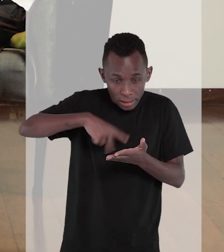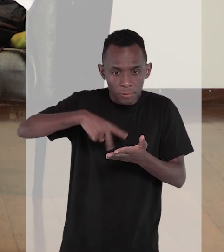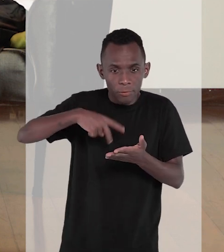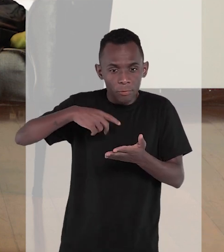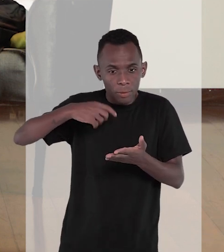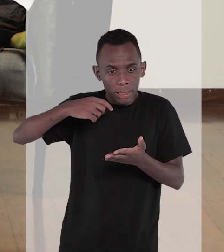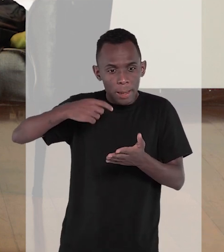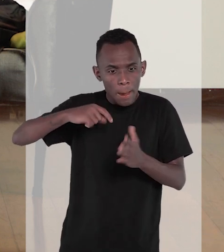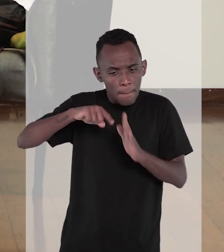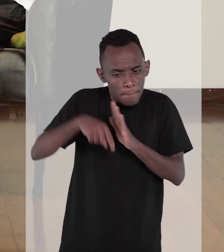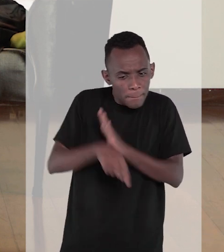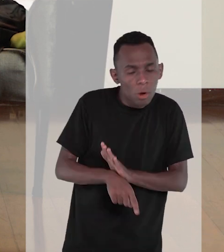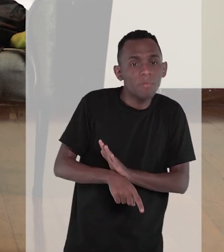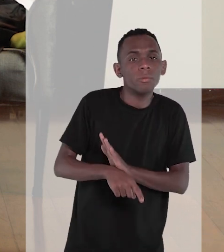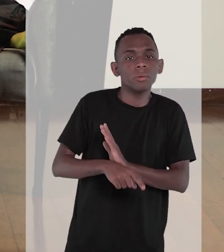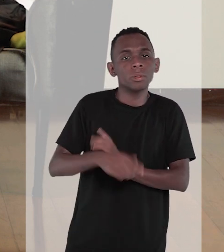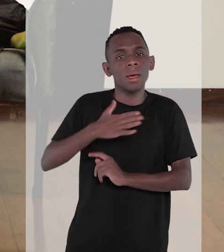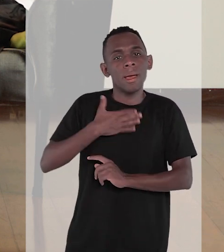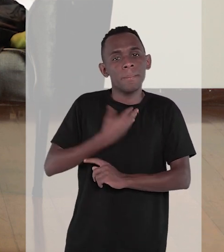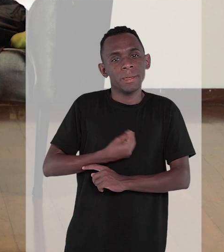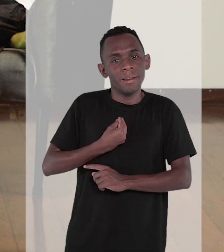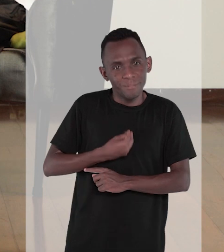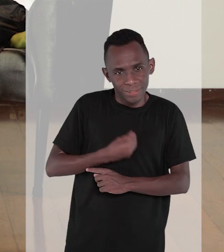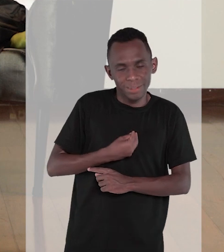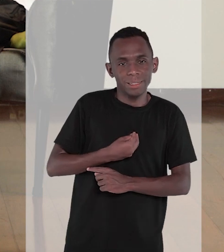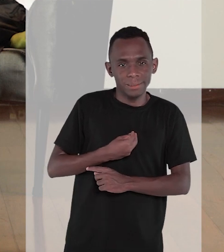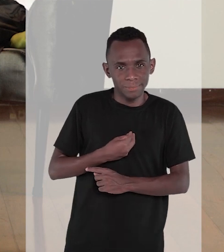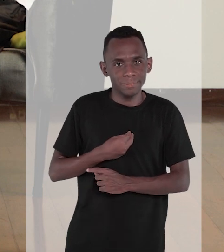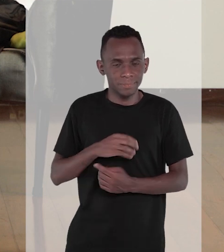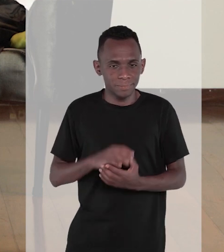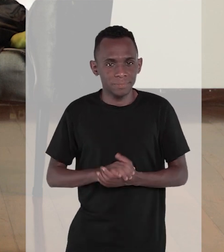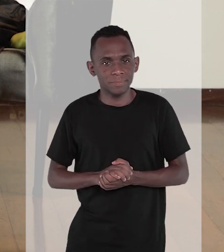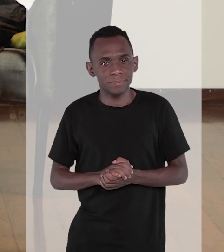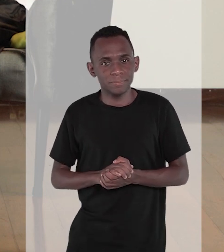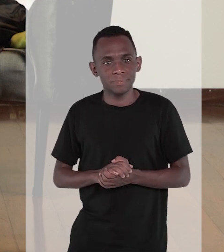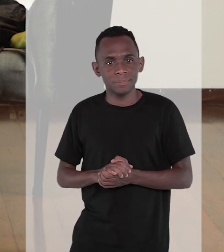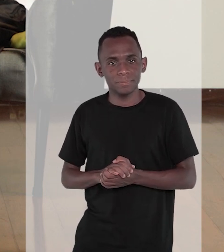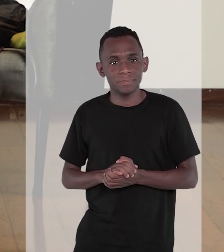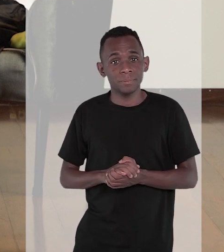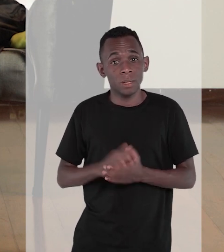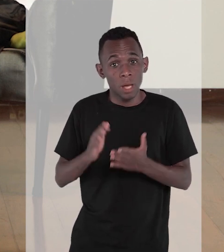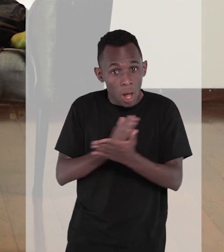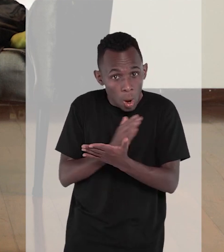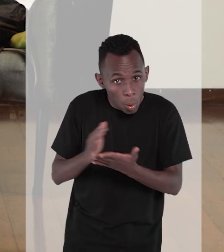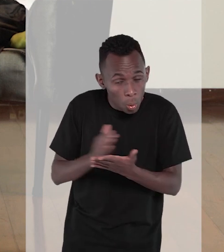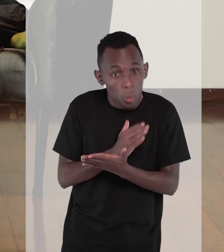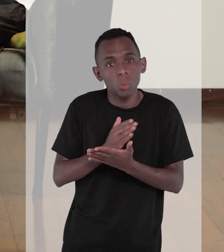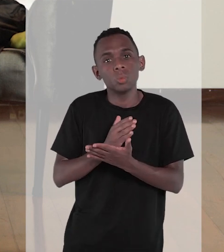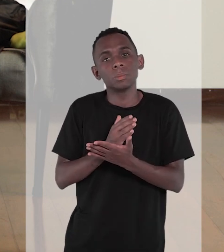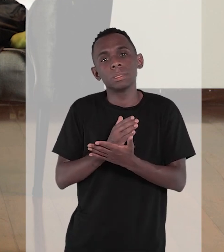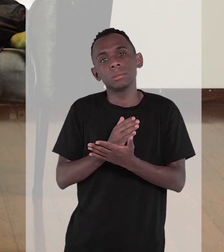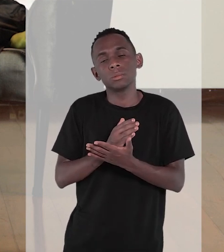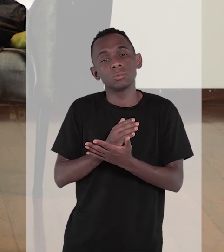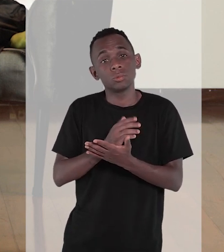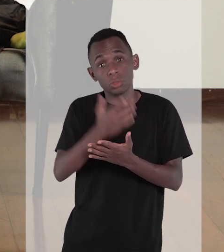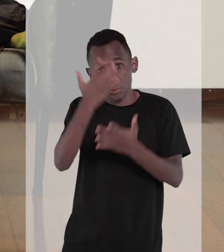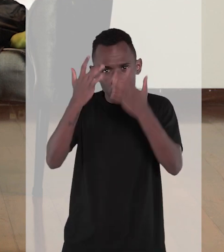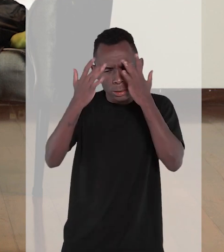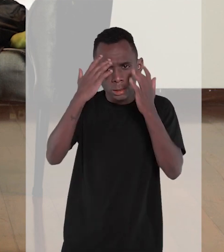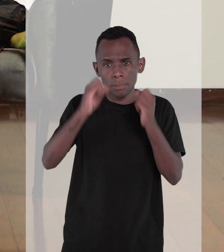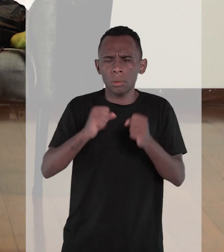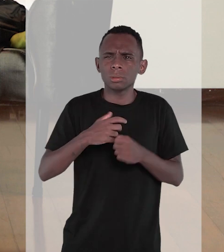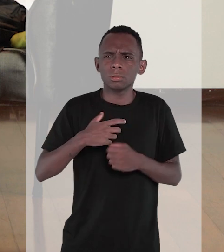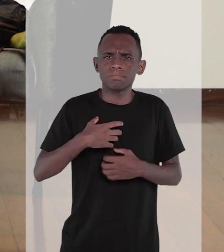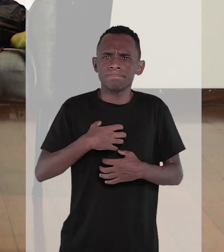profundo em alguns lugares. E em outros vão dizer, eu estava aqui, eu vi isso. Algumas vezes eu acho que alguns de vocês podem ter essa